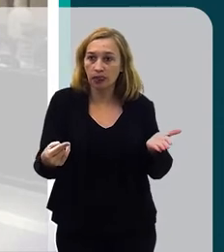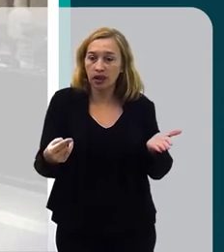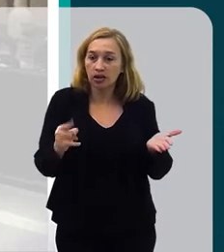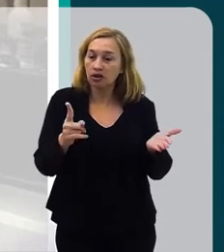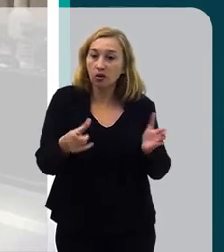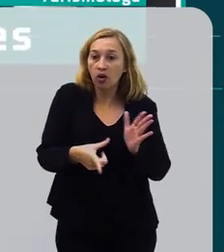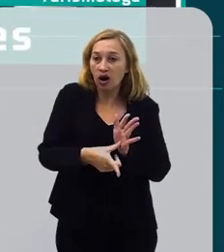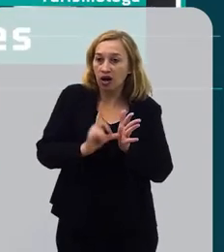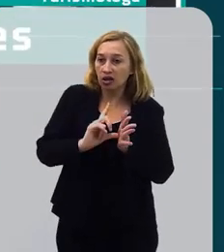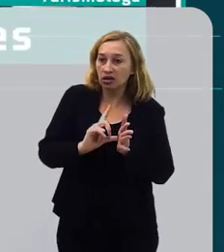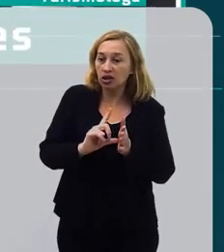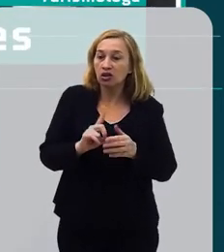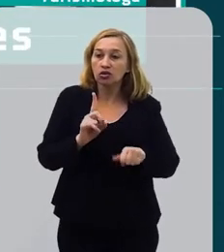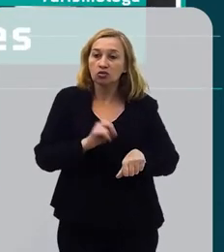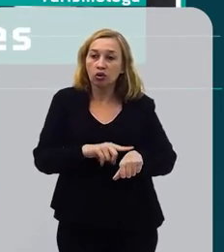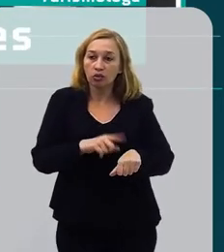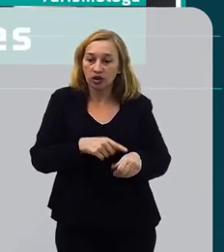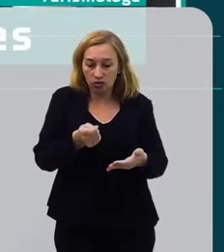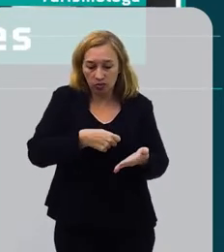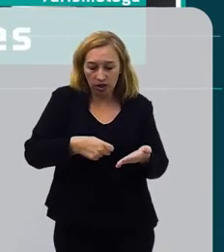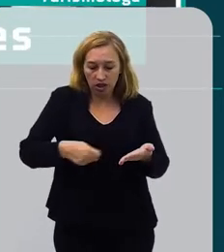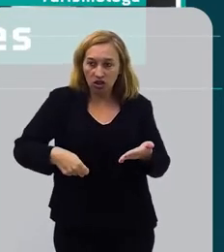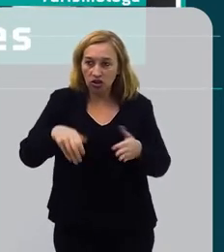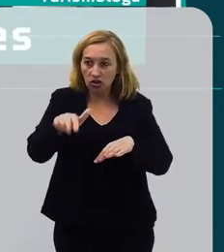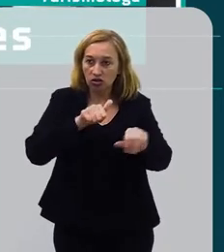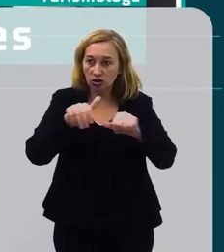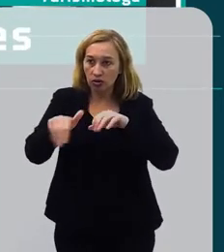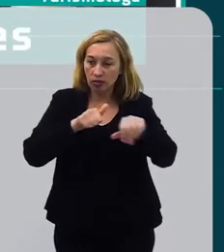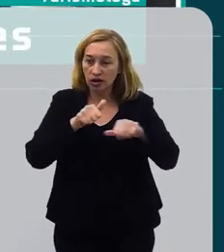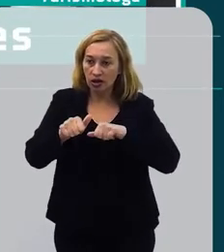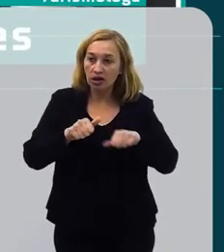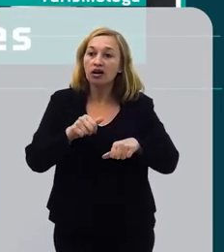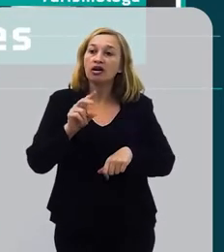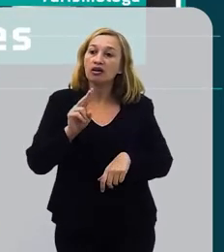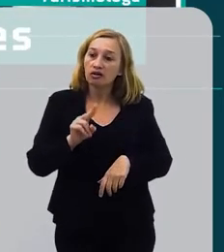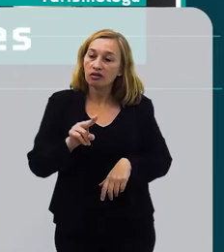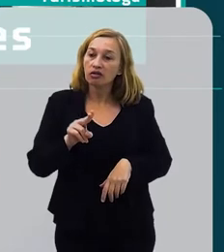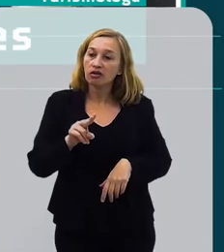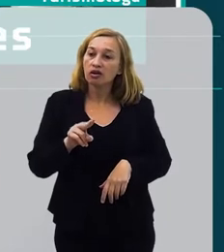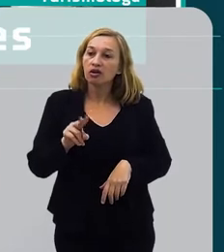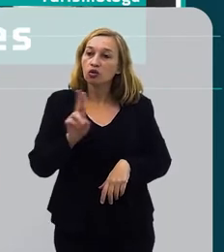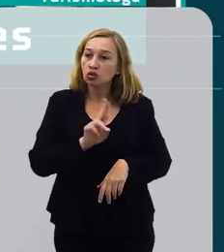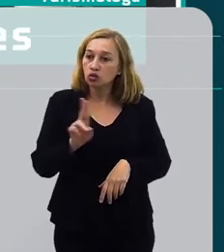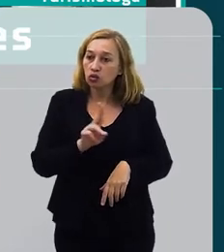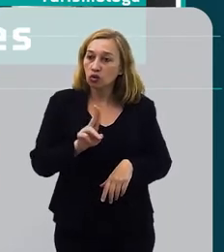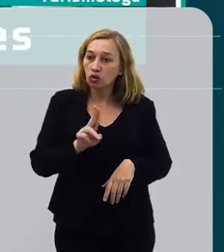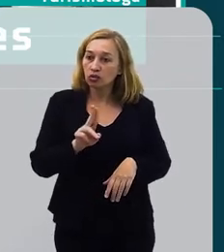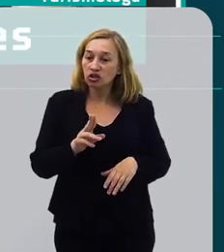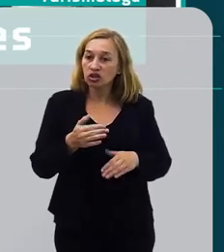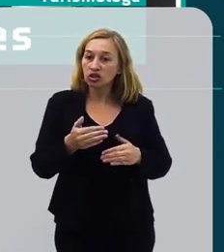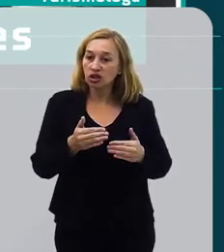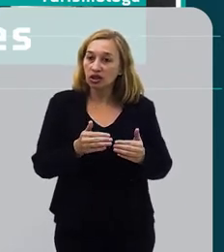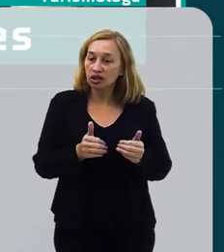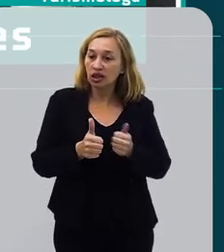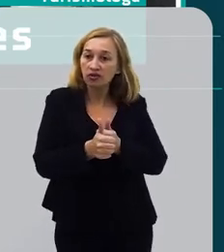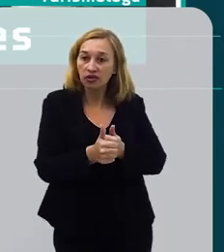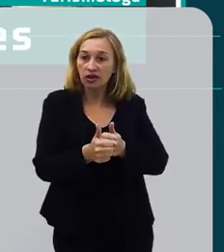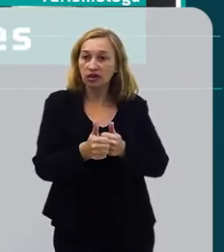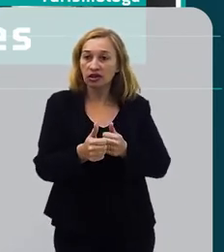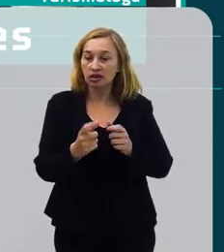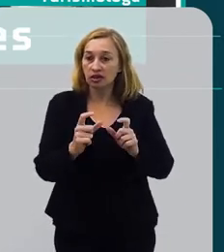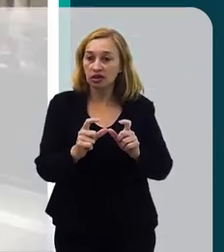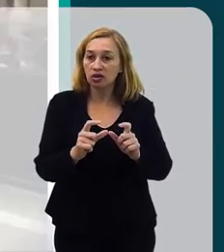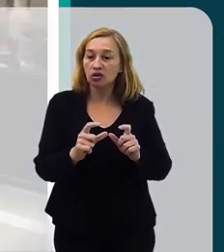depois, não vem antes. Então, na hora de preencher, na hora de chamar, vai chamar pelo nome que está